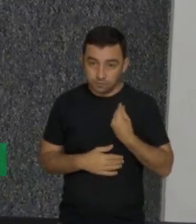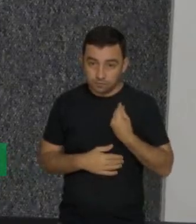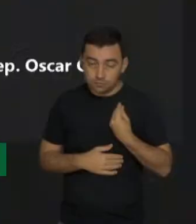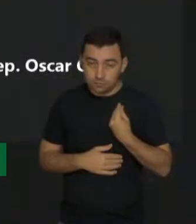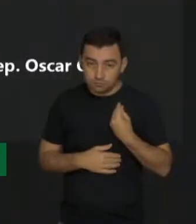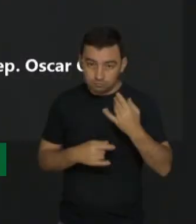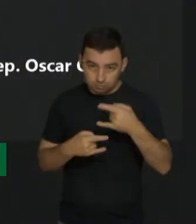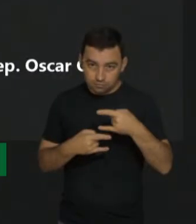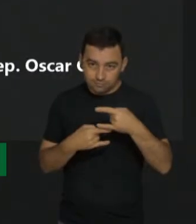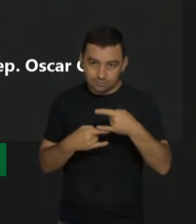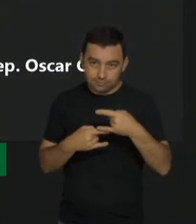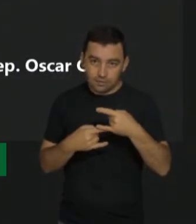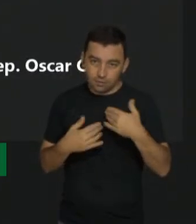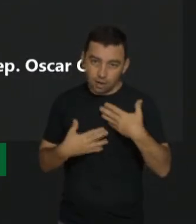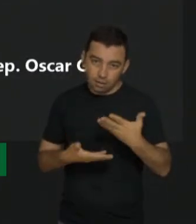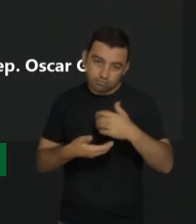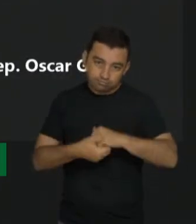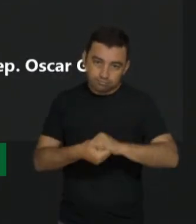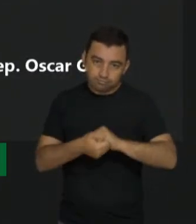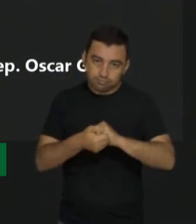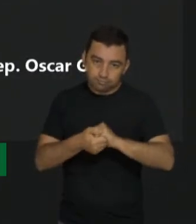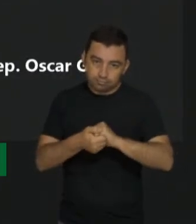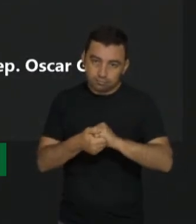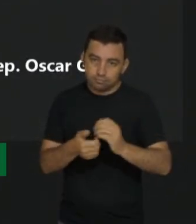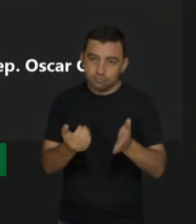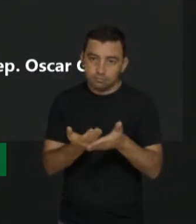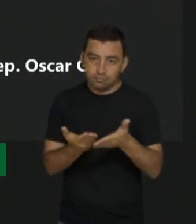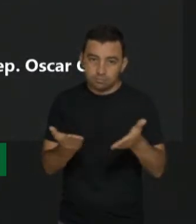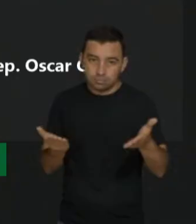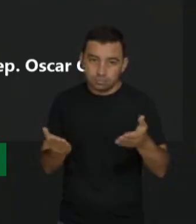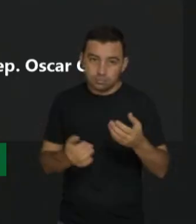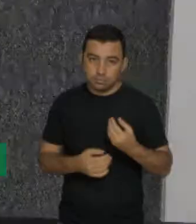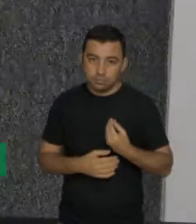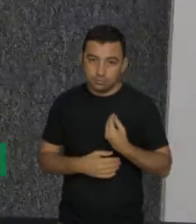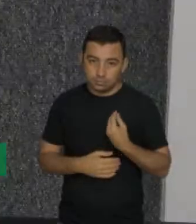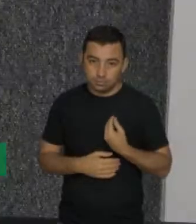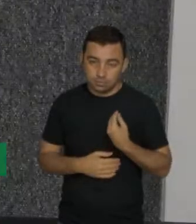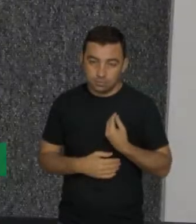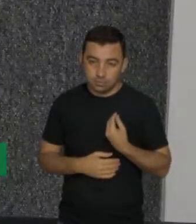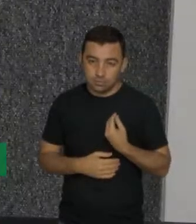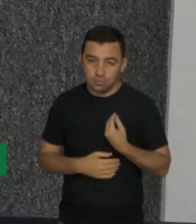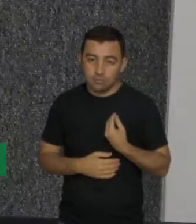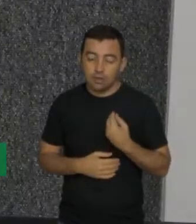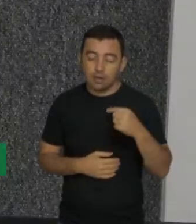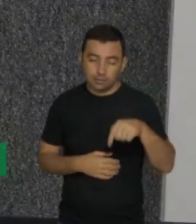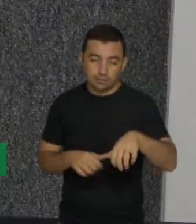virtualmente quero saudá-los pela presença nessa